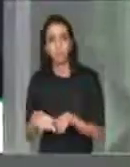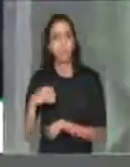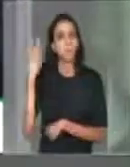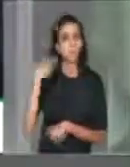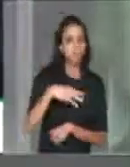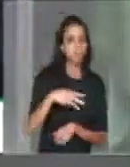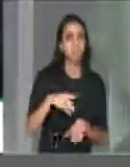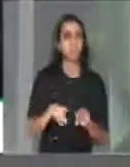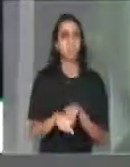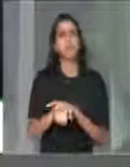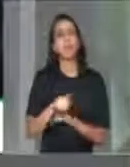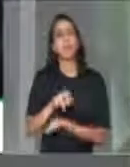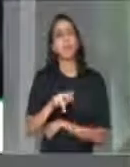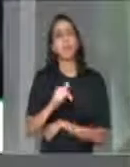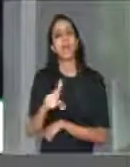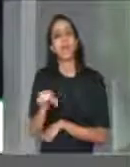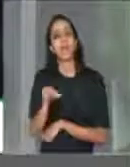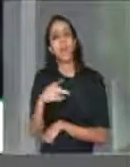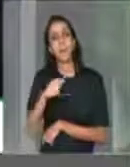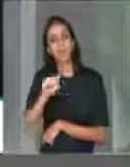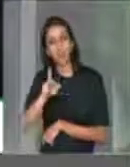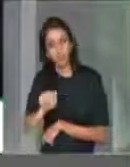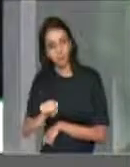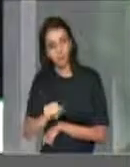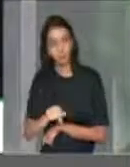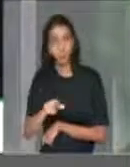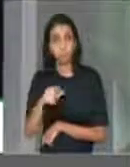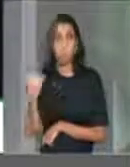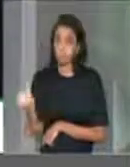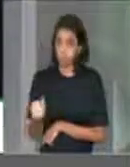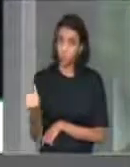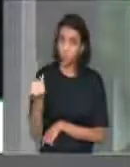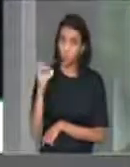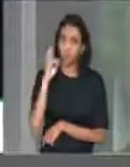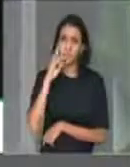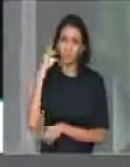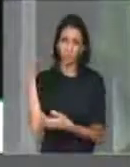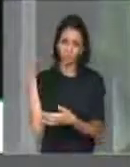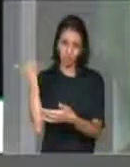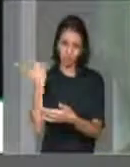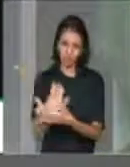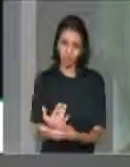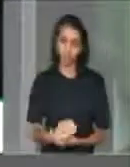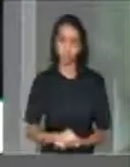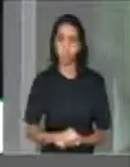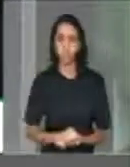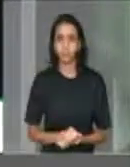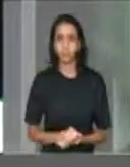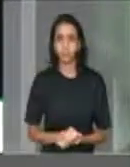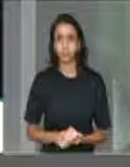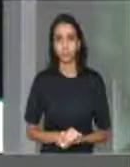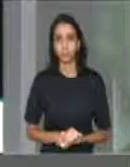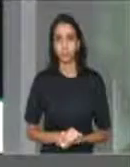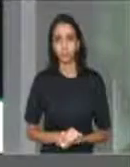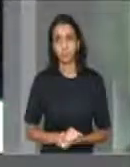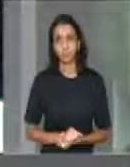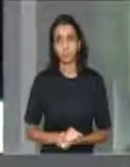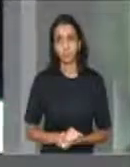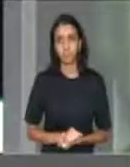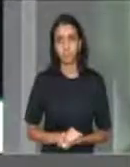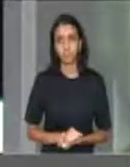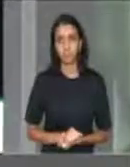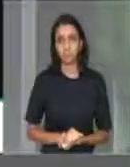Maranhão, e esse é um fato importante, porque por muito tempo ficou